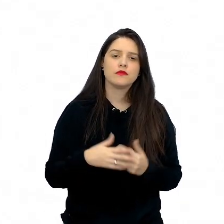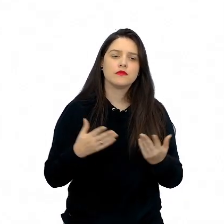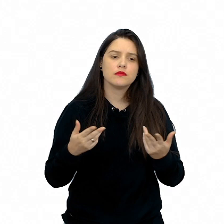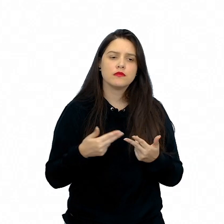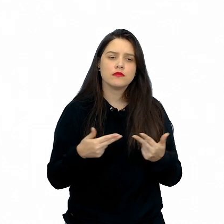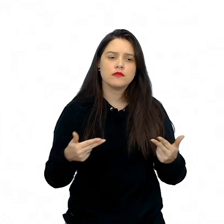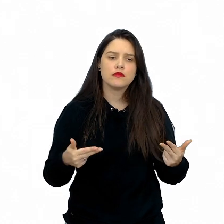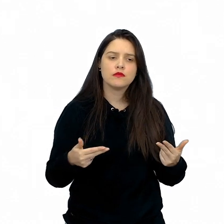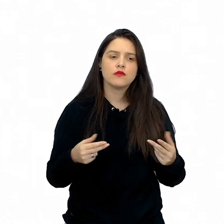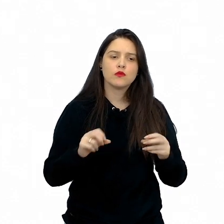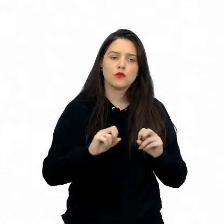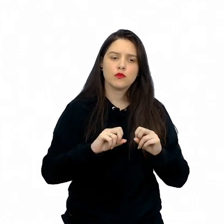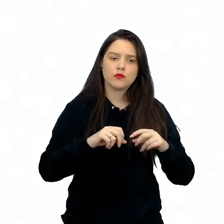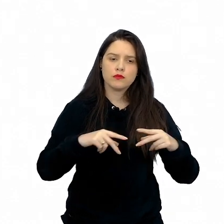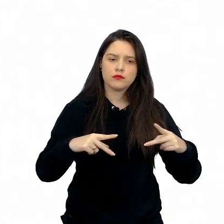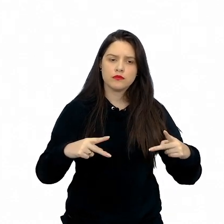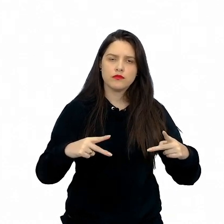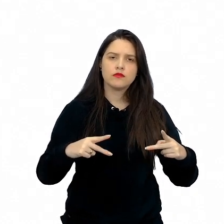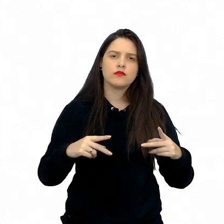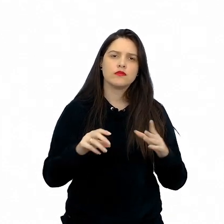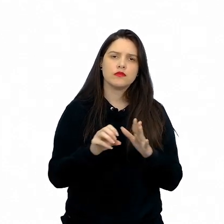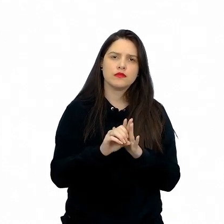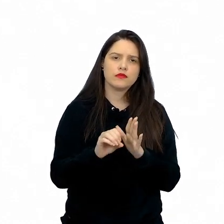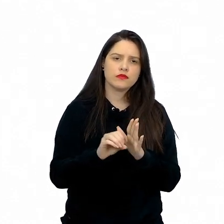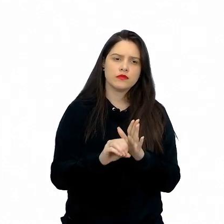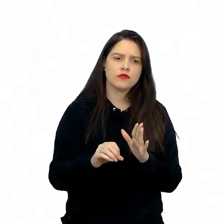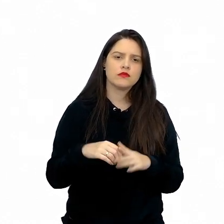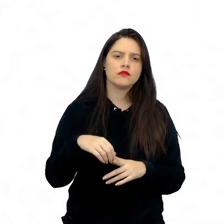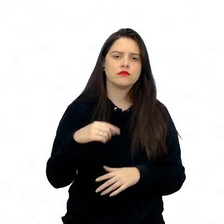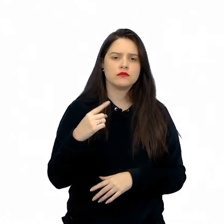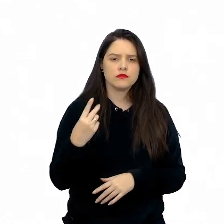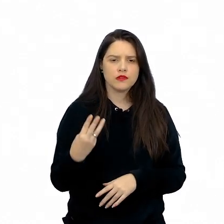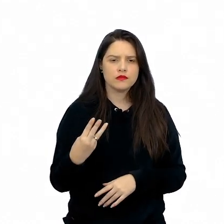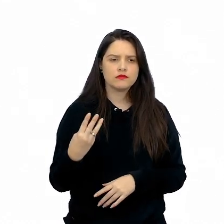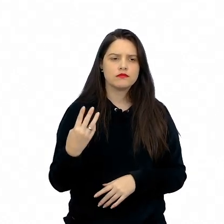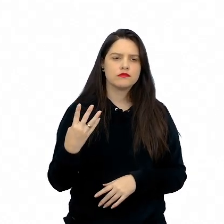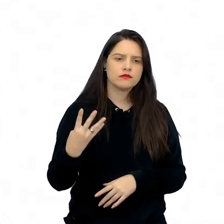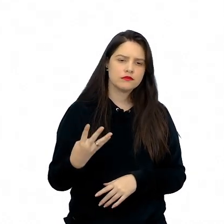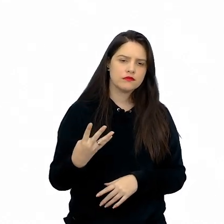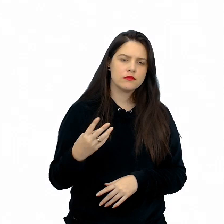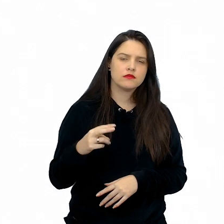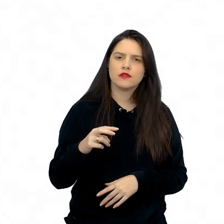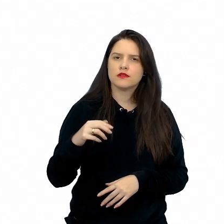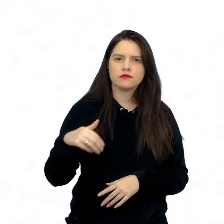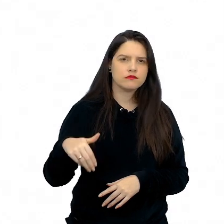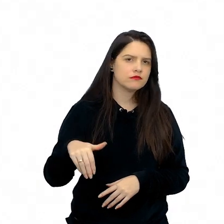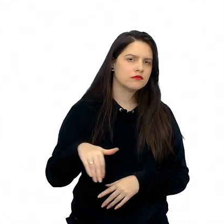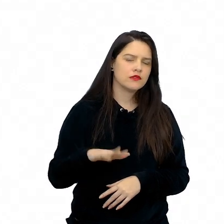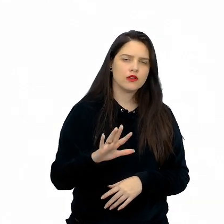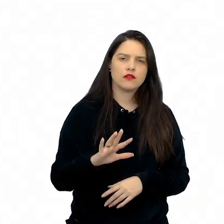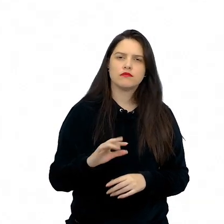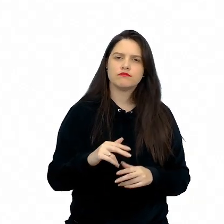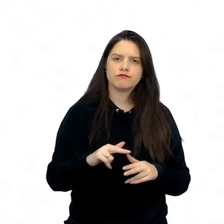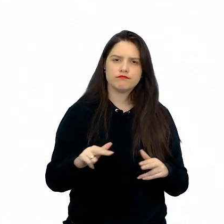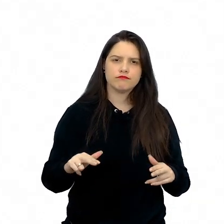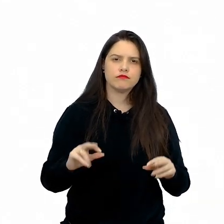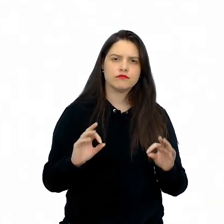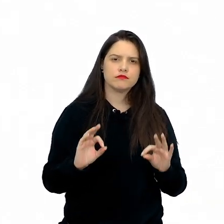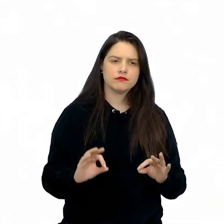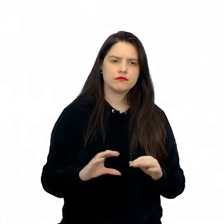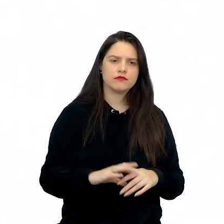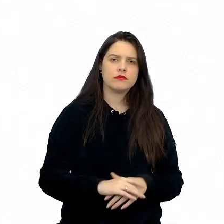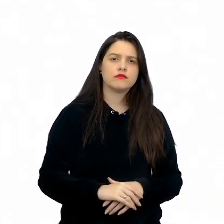até 5. 1, 2, 3, 4, 5. Isso, agora dá tempo de